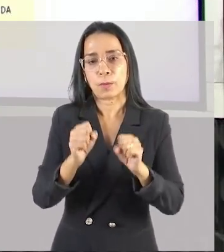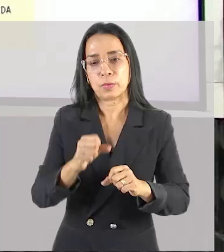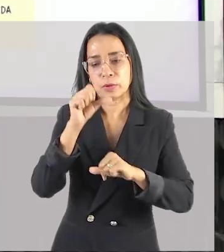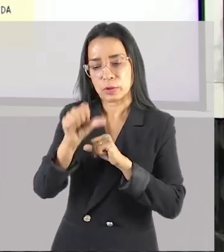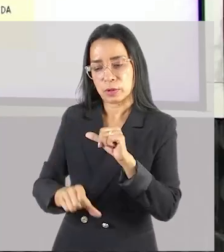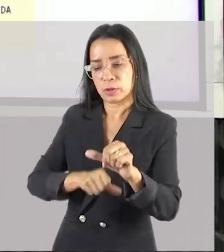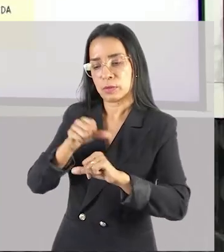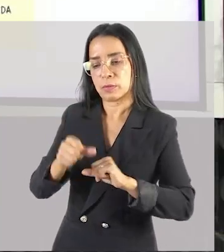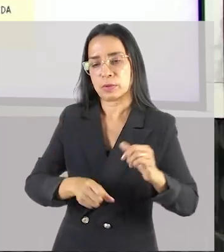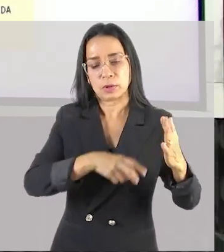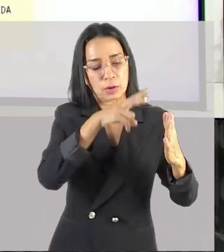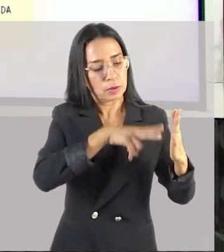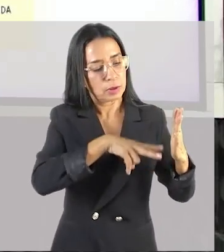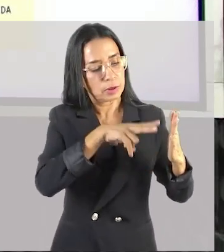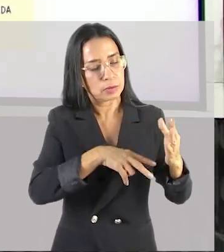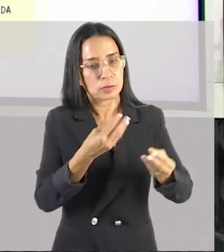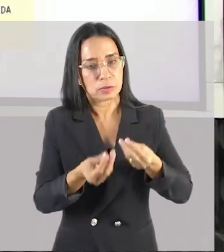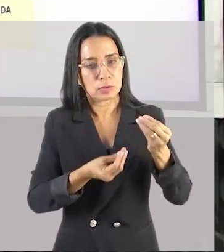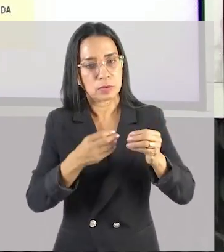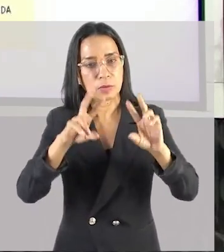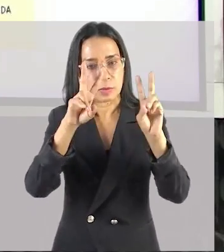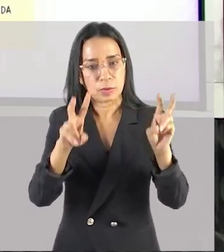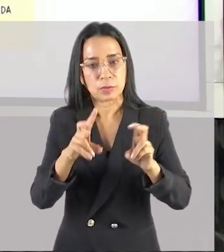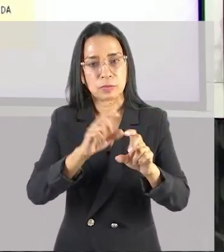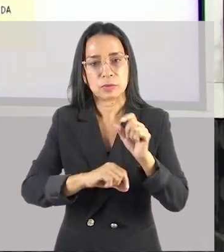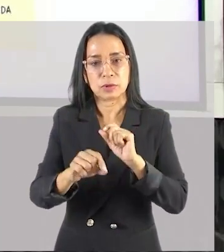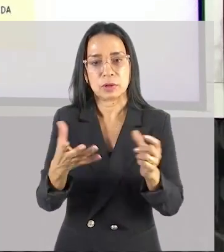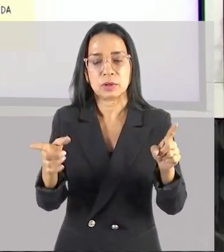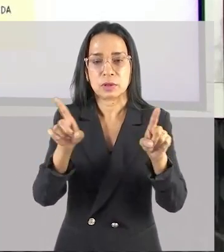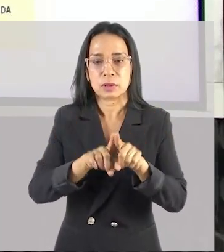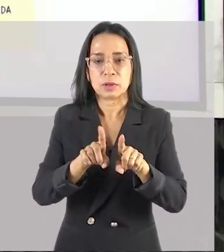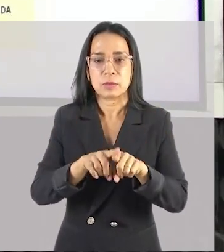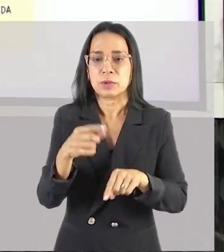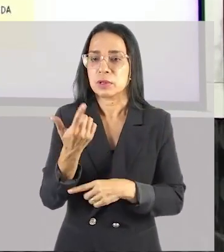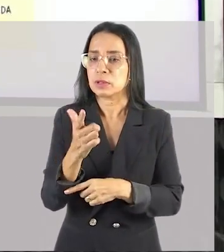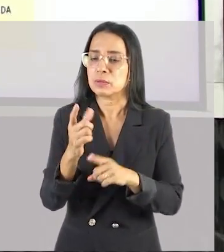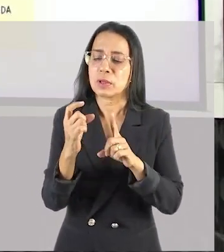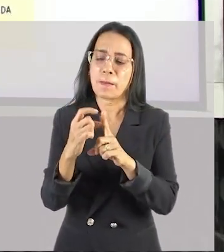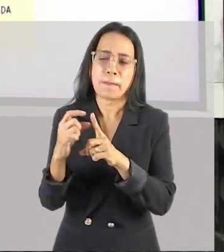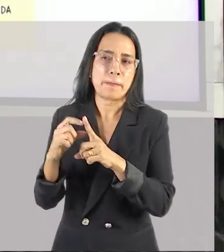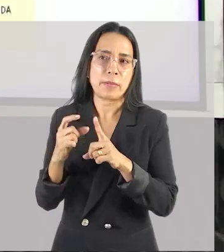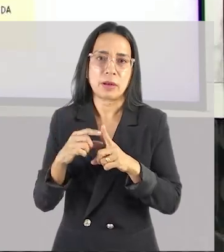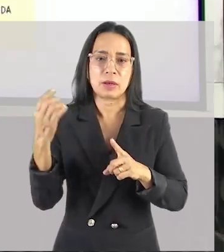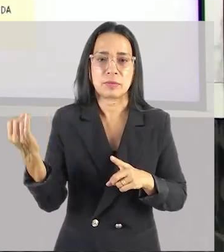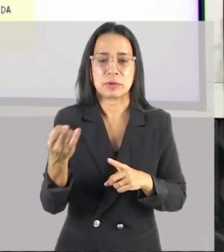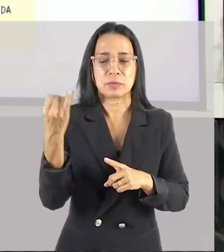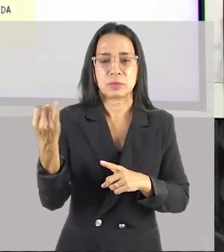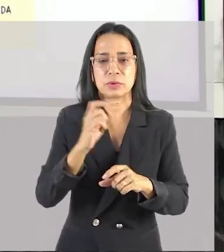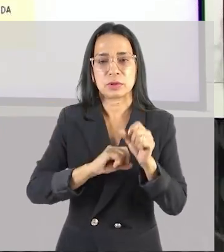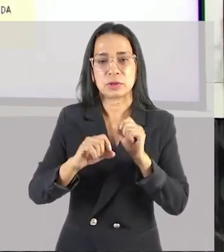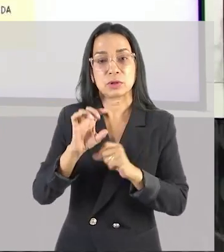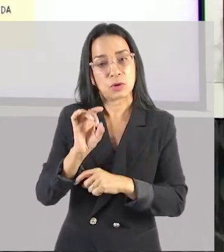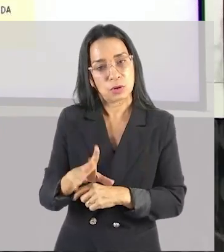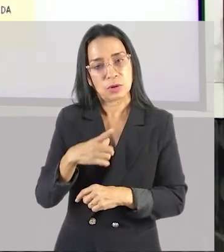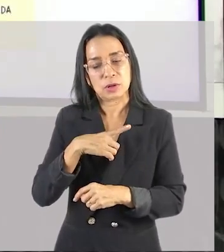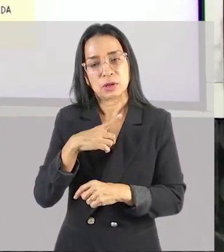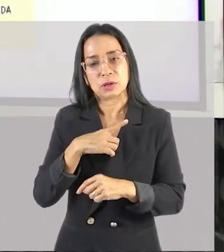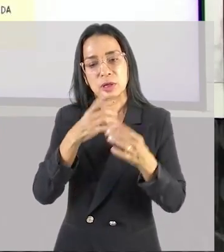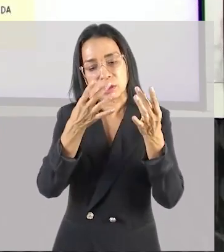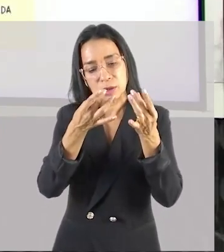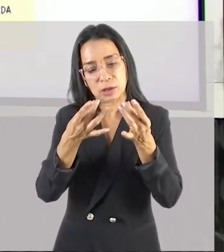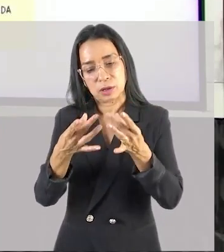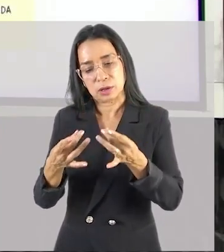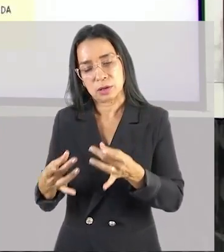transformação da leitura. Olha como esse tema é um tema que também não tem palavrinhas-chave. Você só vai ter que